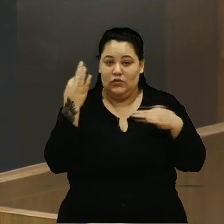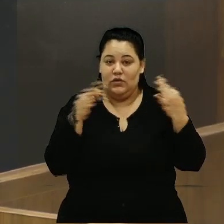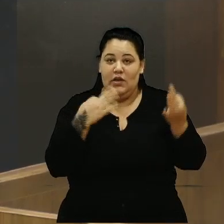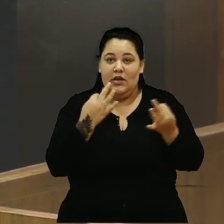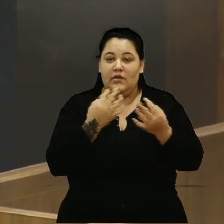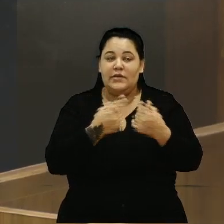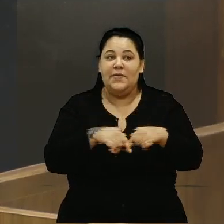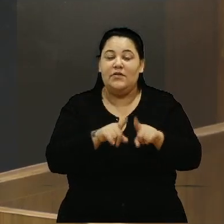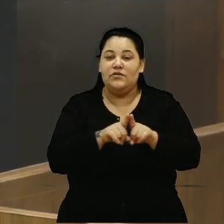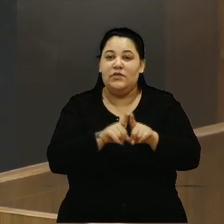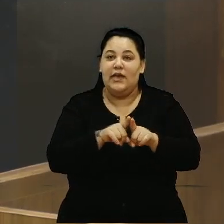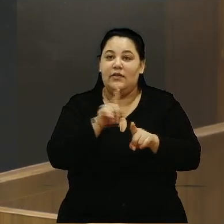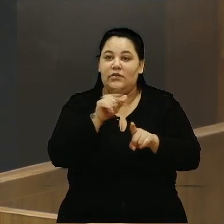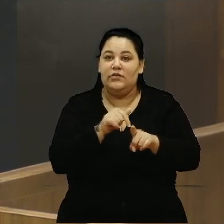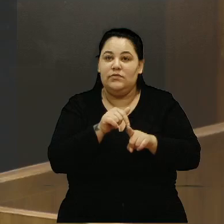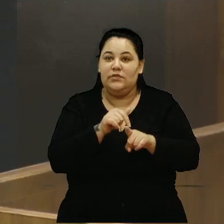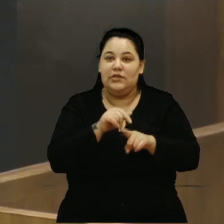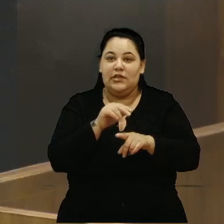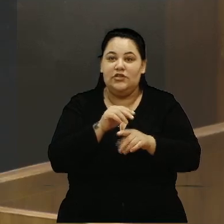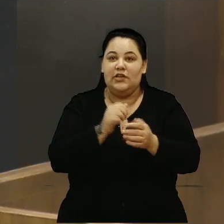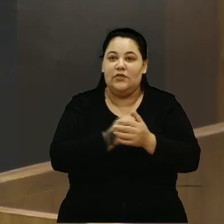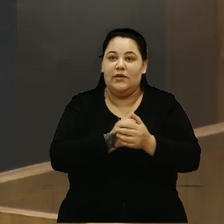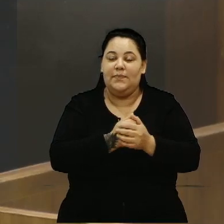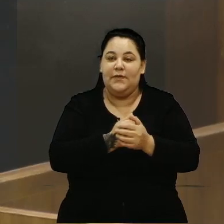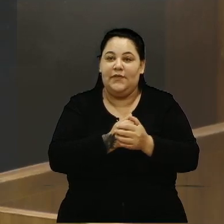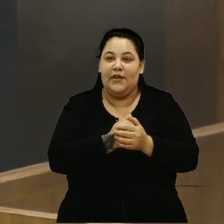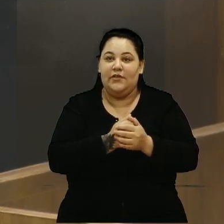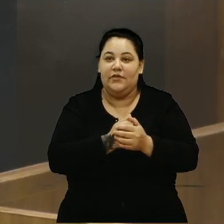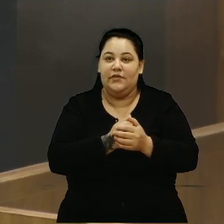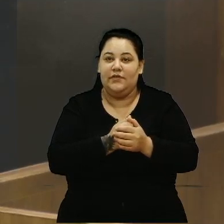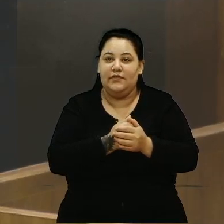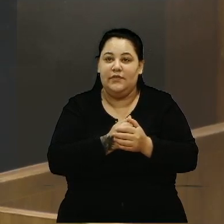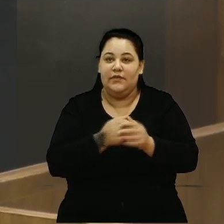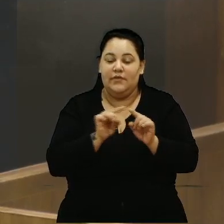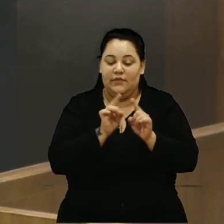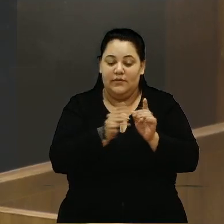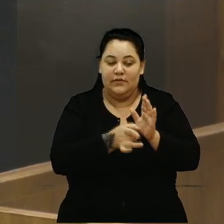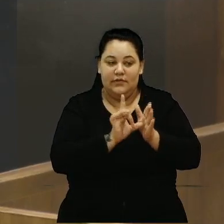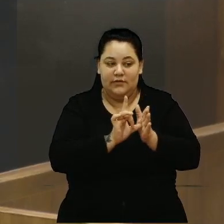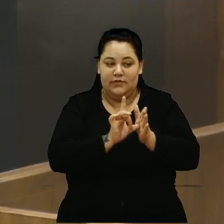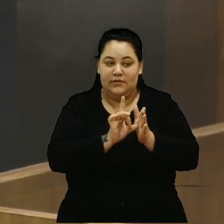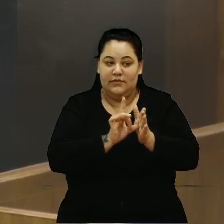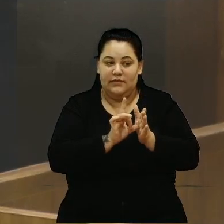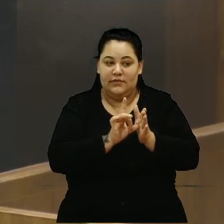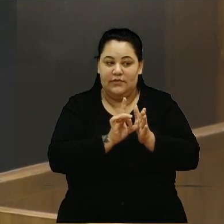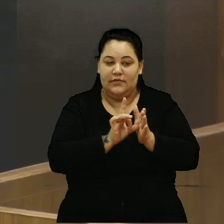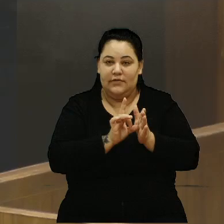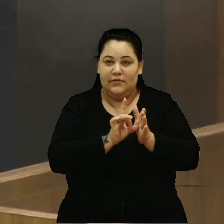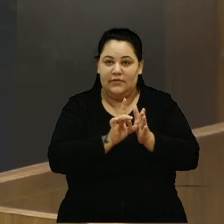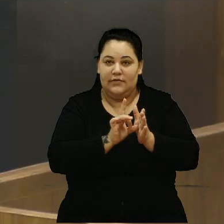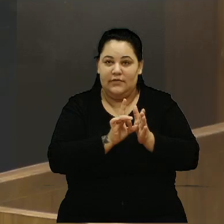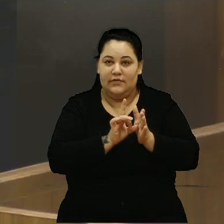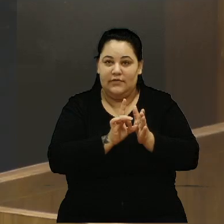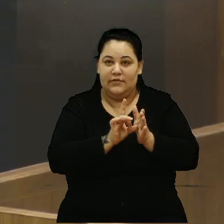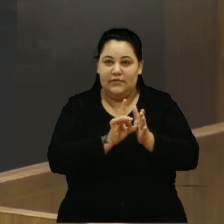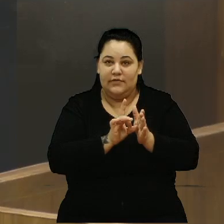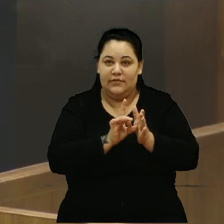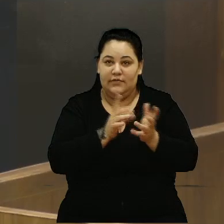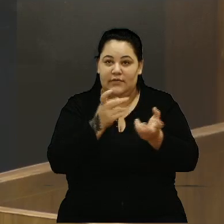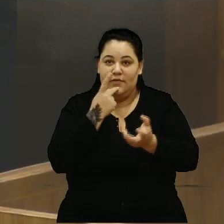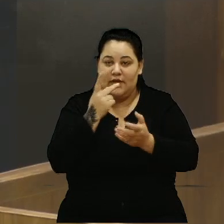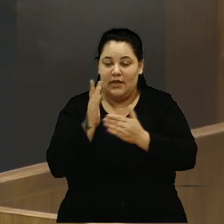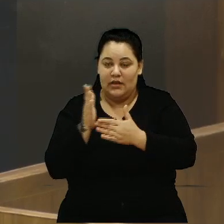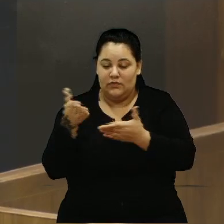o diretor Ricardo Daneluz. Mas antes de eu falar disso, eu quero fazer menção aqui do Dia Nacional da Família, que é hoje, né,